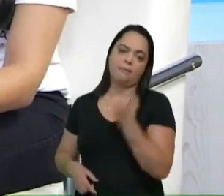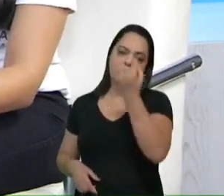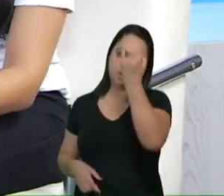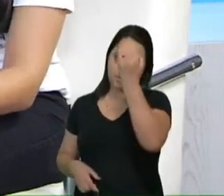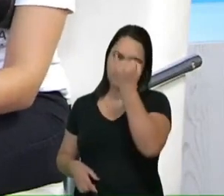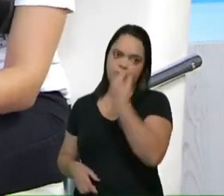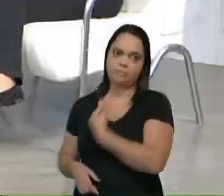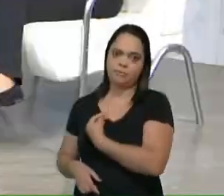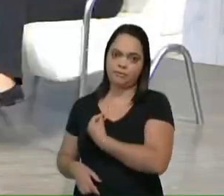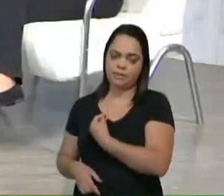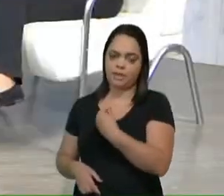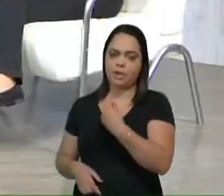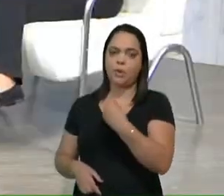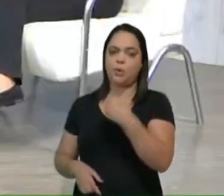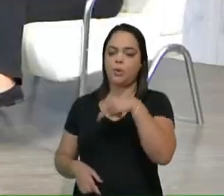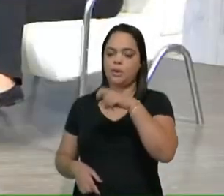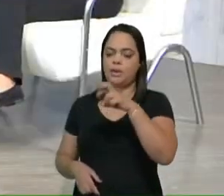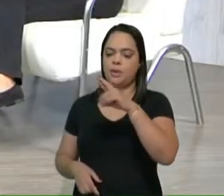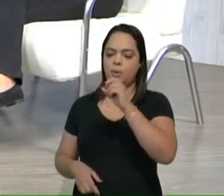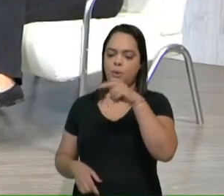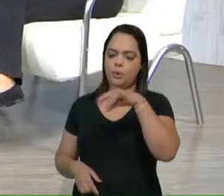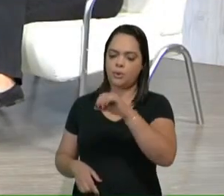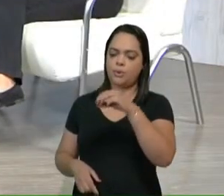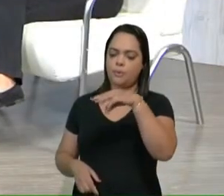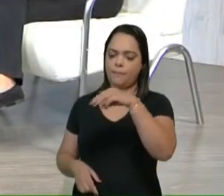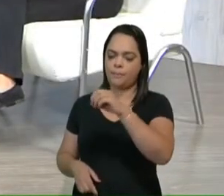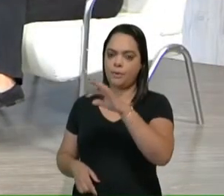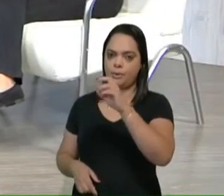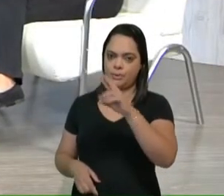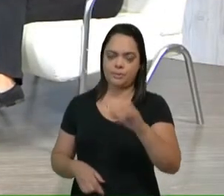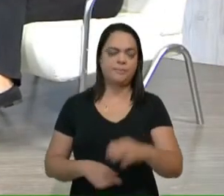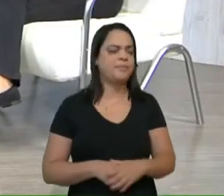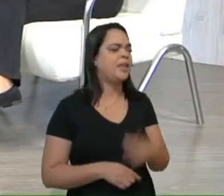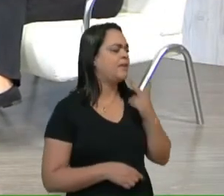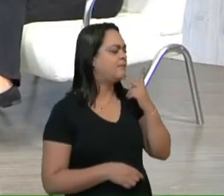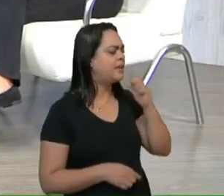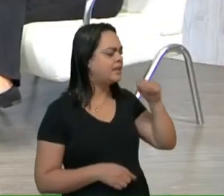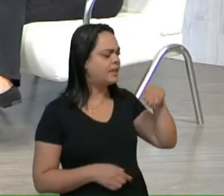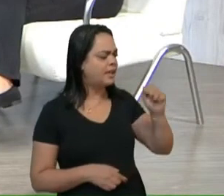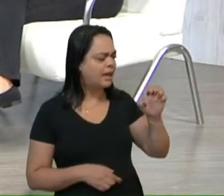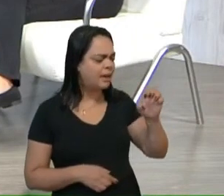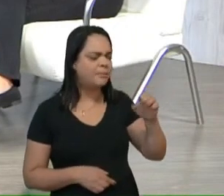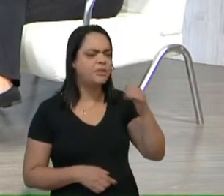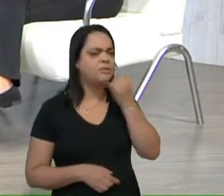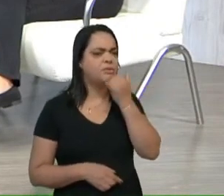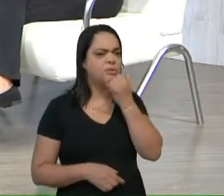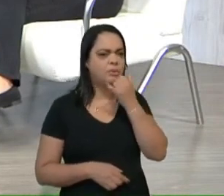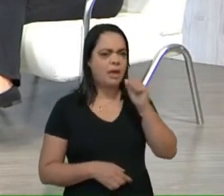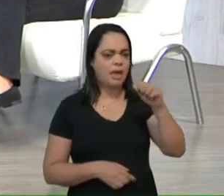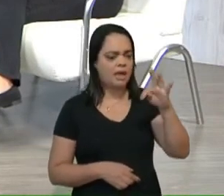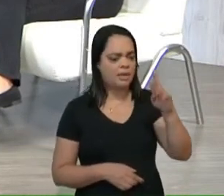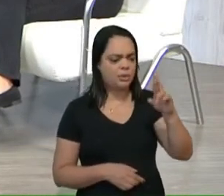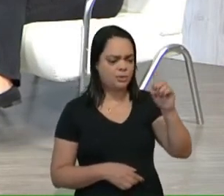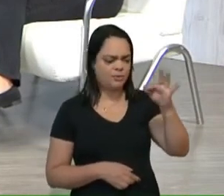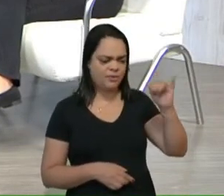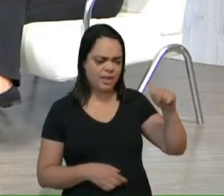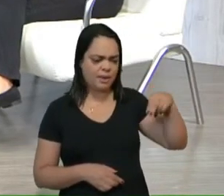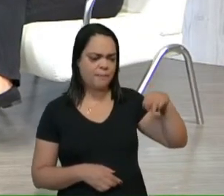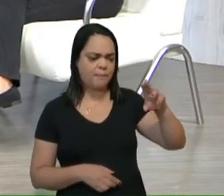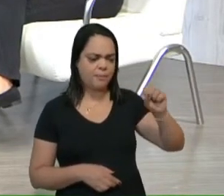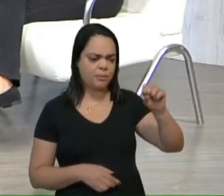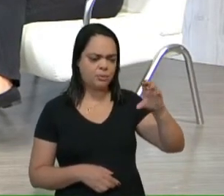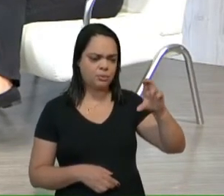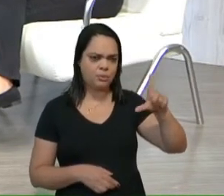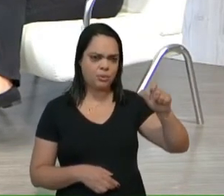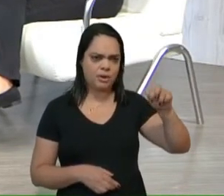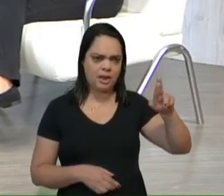neurônio motor entendi falando em AM me corrijam se se eu estiver errado é atrofia muscular espinhal né E a gente tem